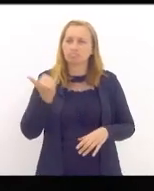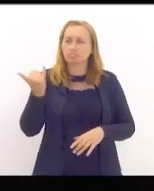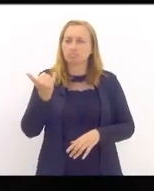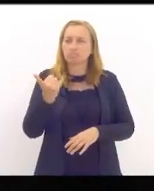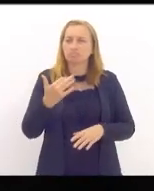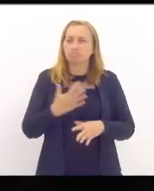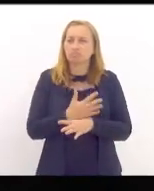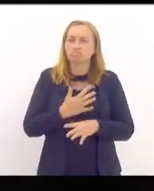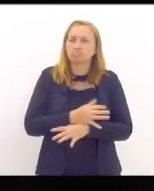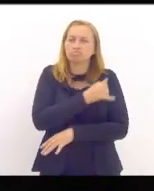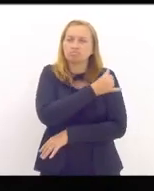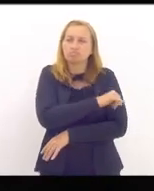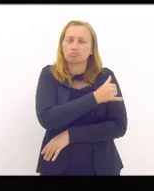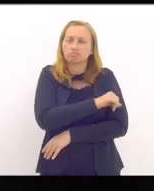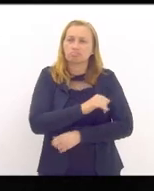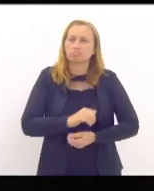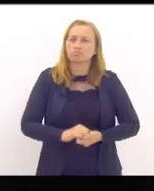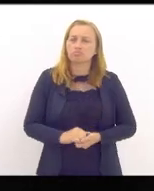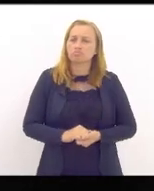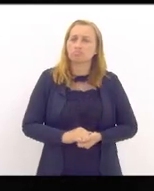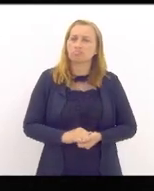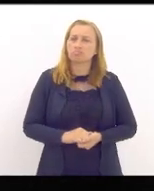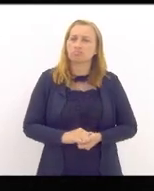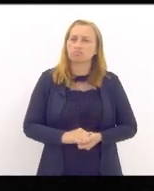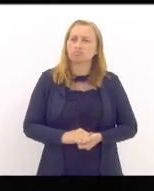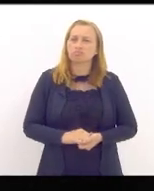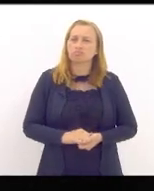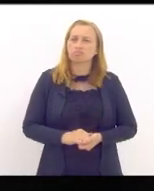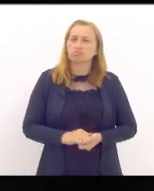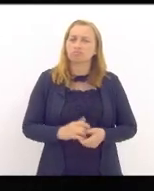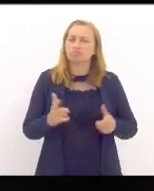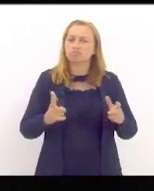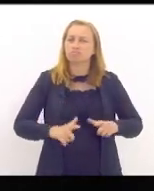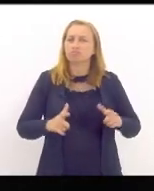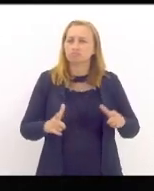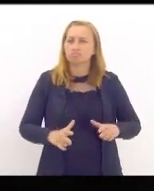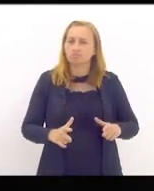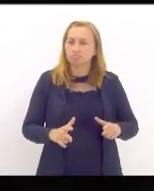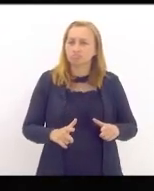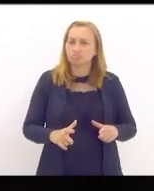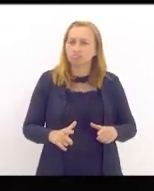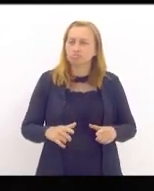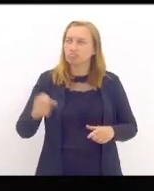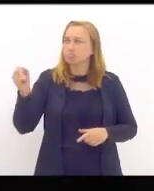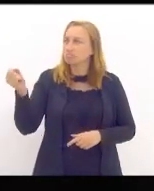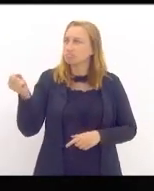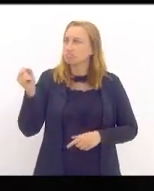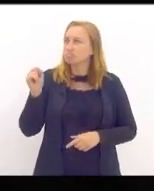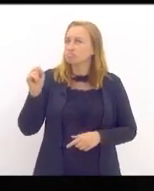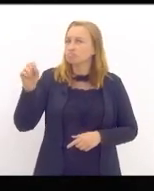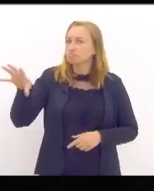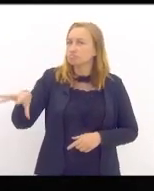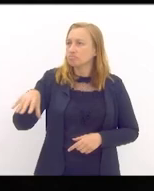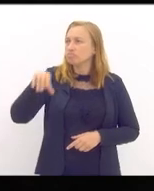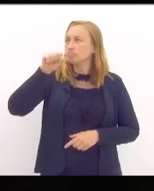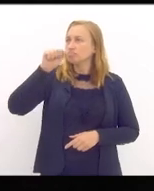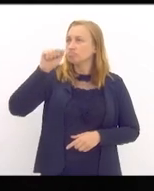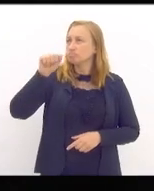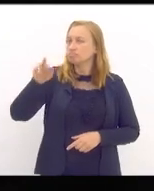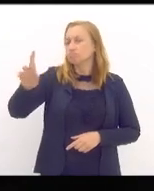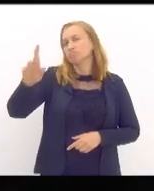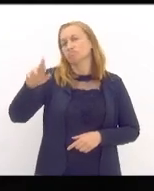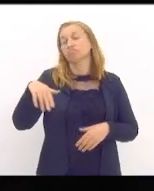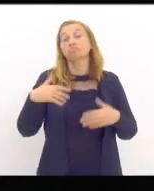ali a cidade do Rio de Janeiro tem o espaço onde se respira ainda o apuro